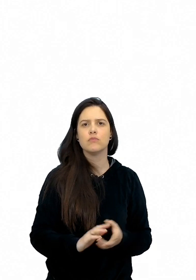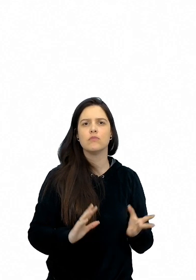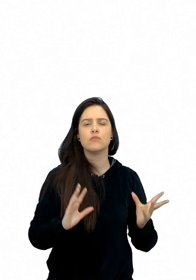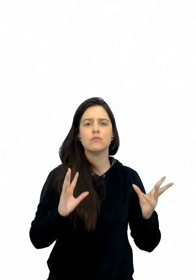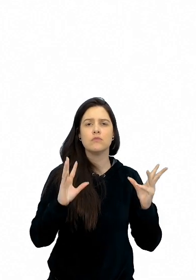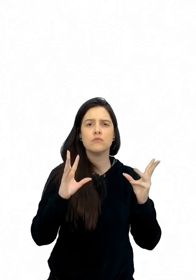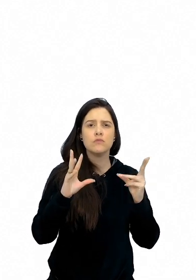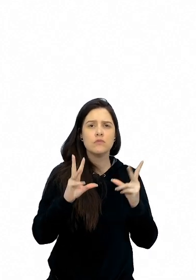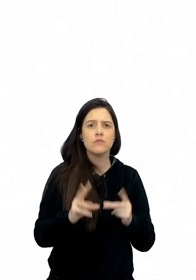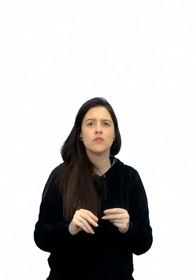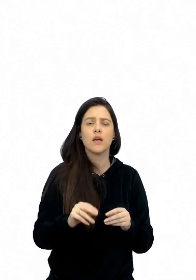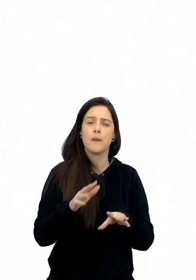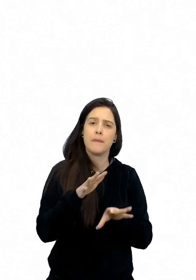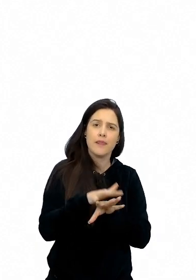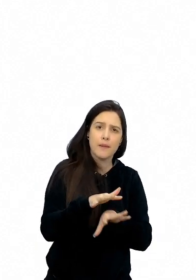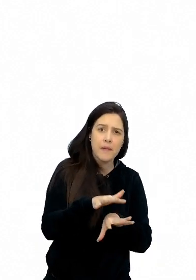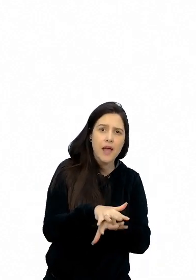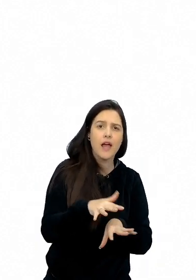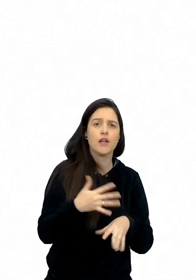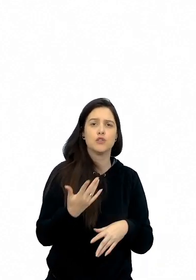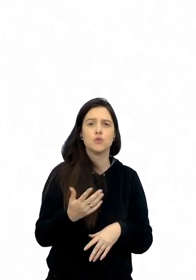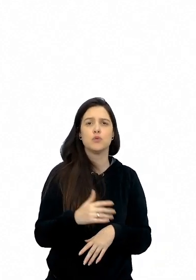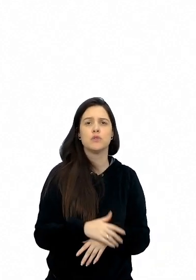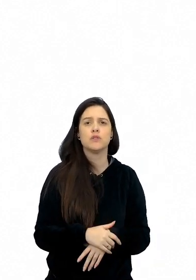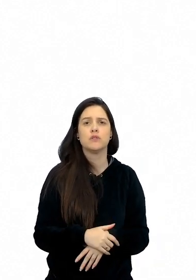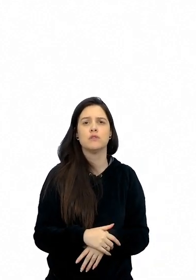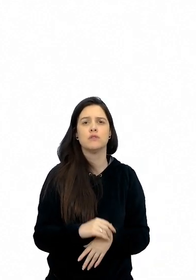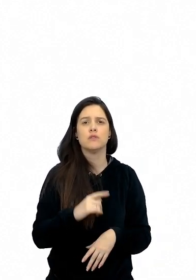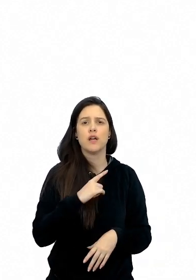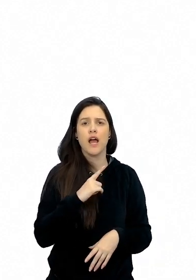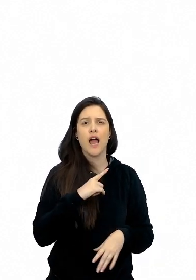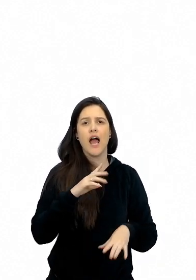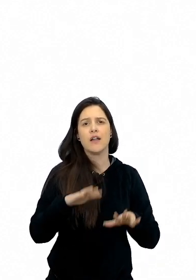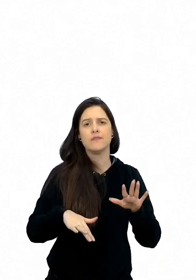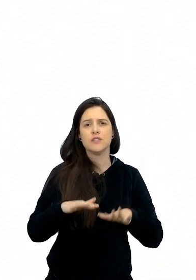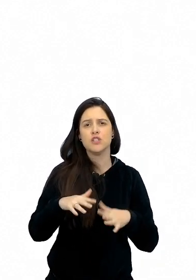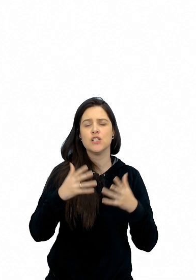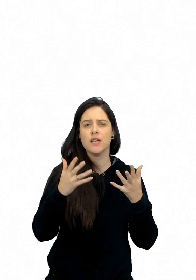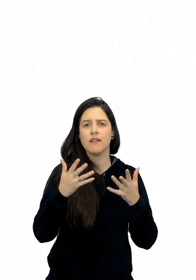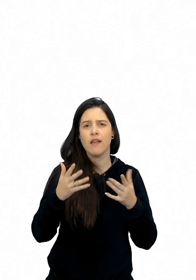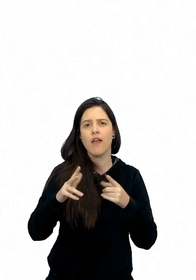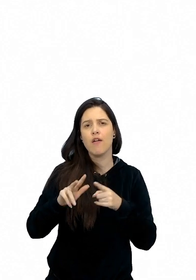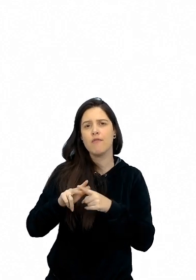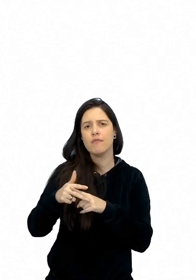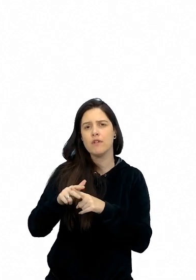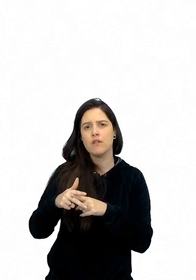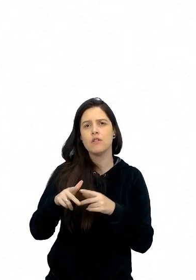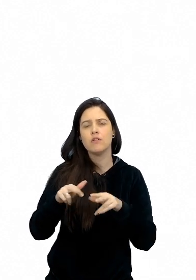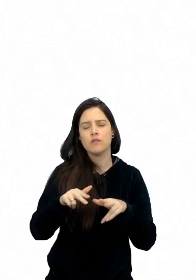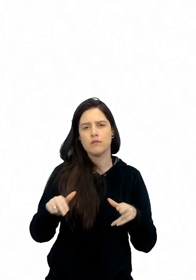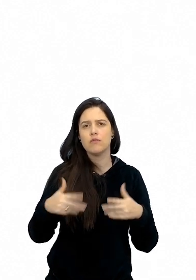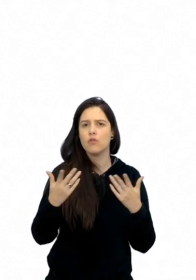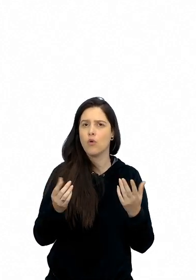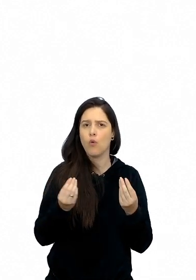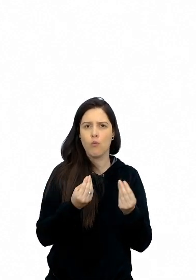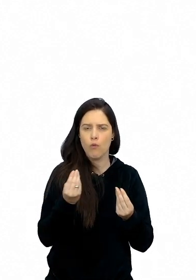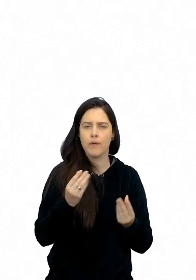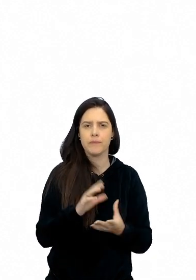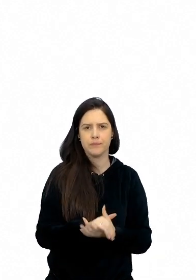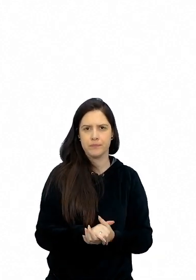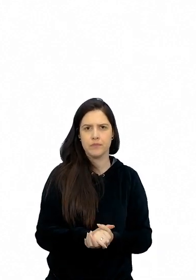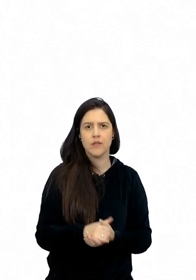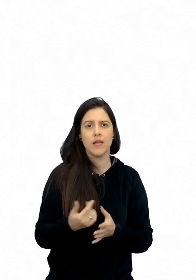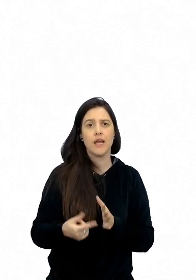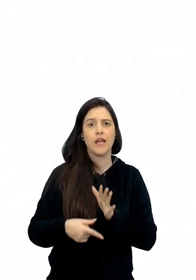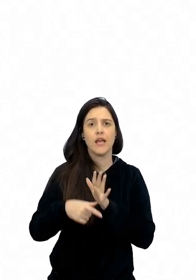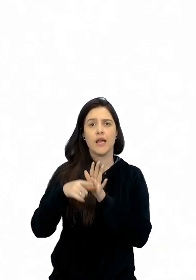fosse matemática, às vezes a gente quer ter uma ideia de que é algo simples, não, não é simples, né, porque